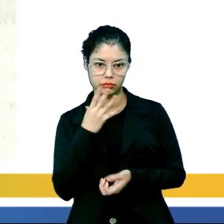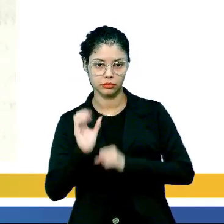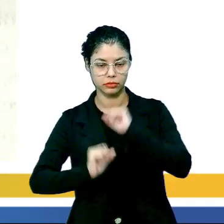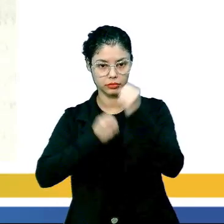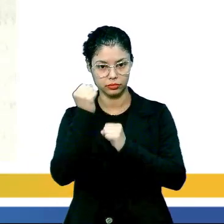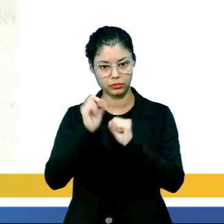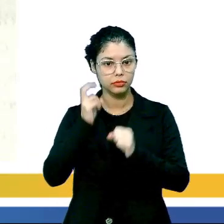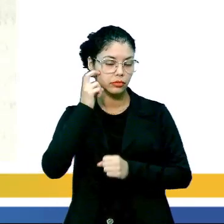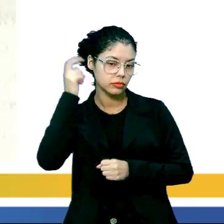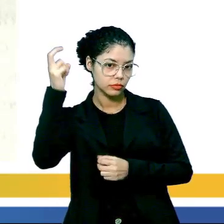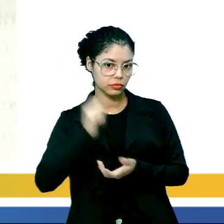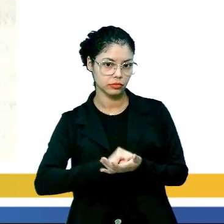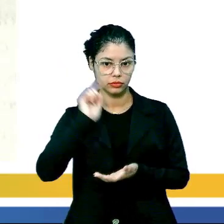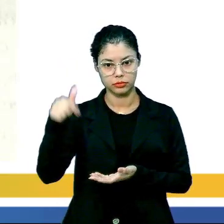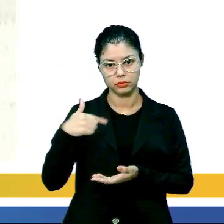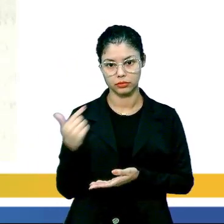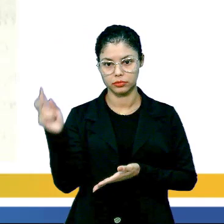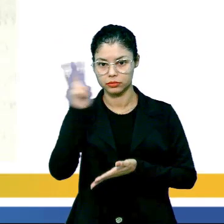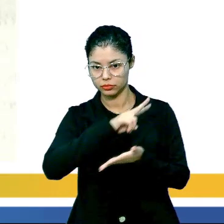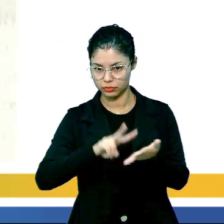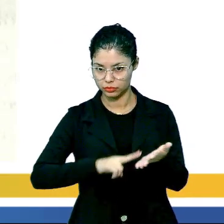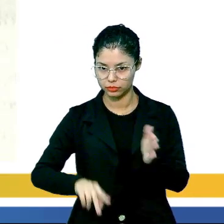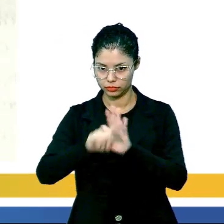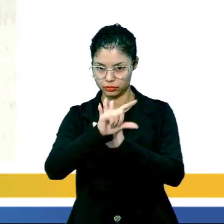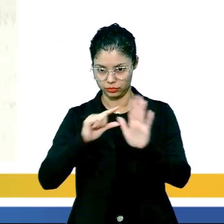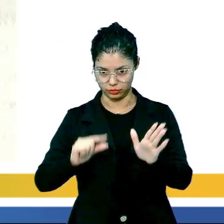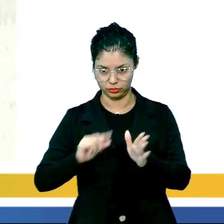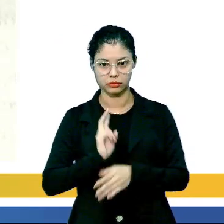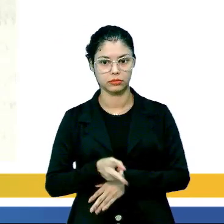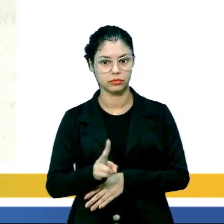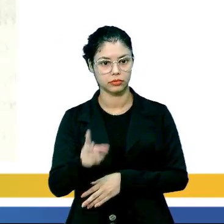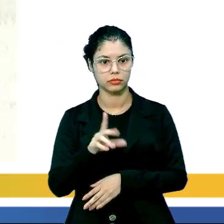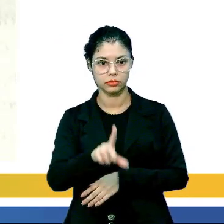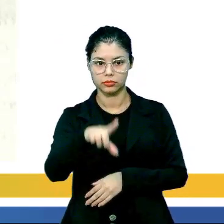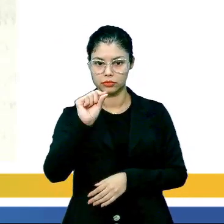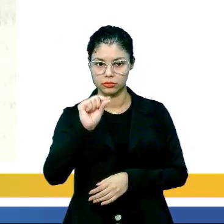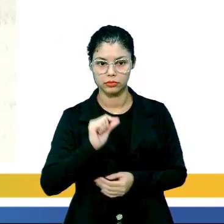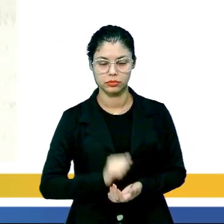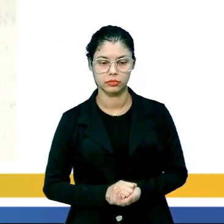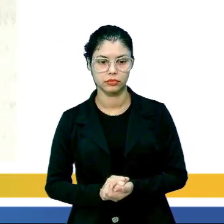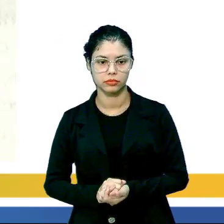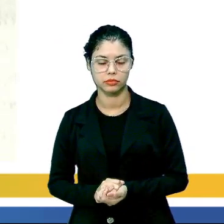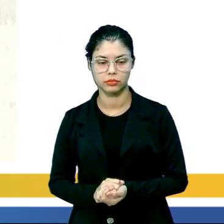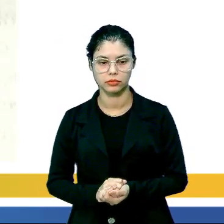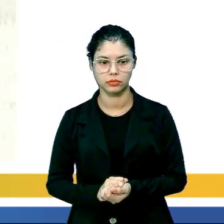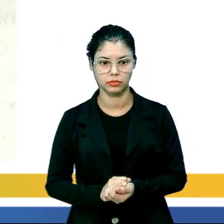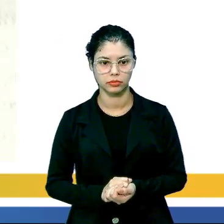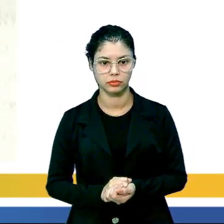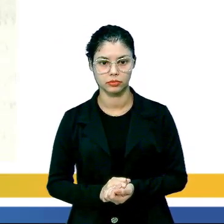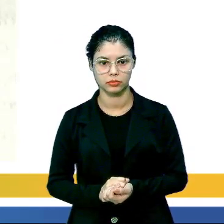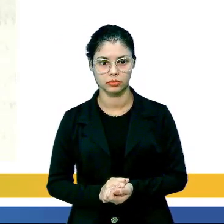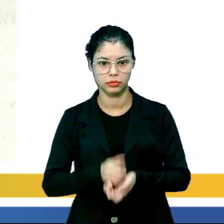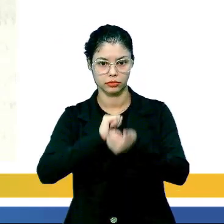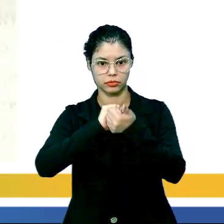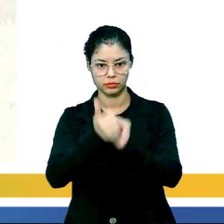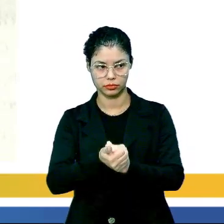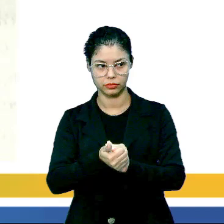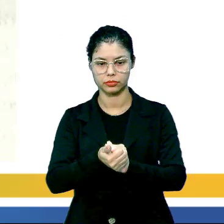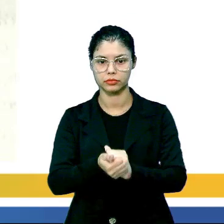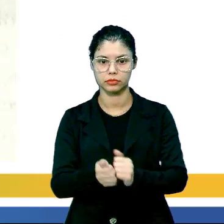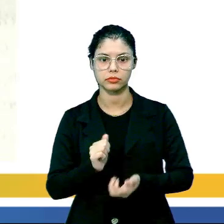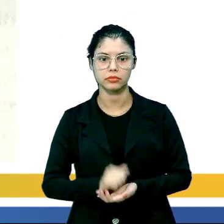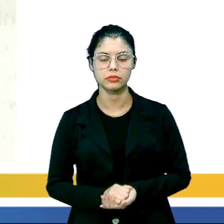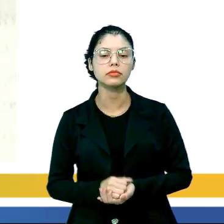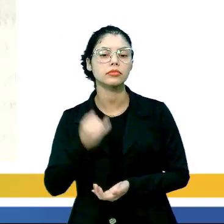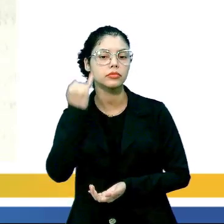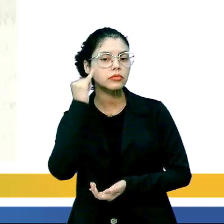bem como à indústria cultural. Após a leitura do trecho a seguir, escolha